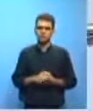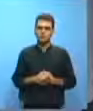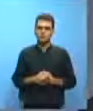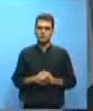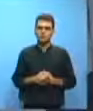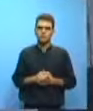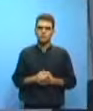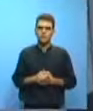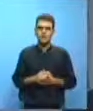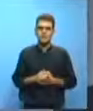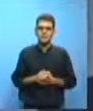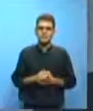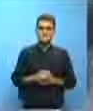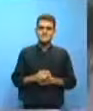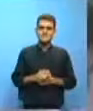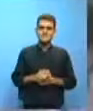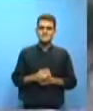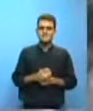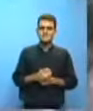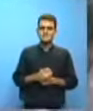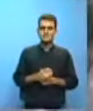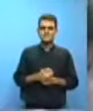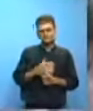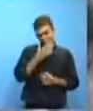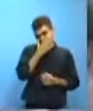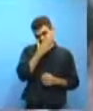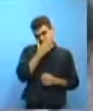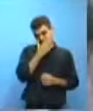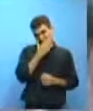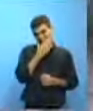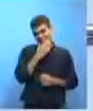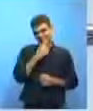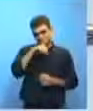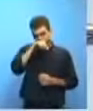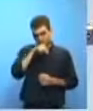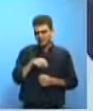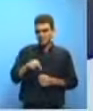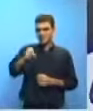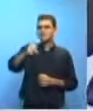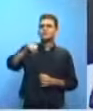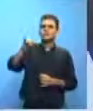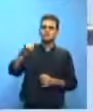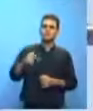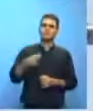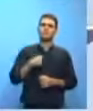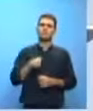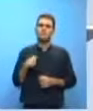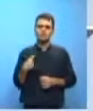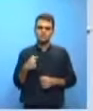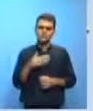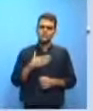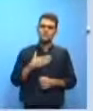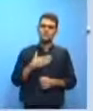e se for a avó, pai? Falei: minha nossa senhora, eu tinha pensado